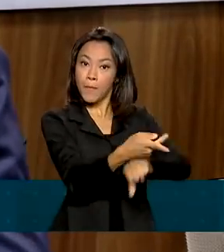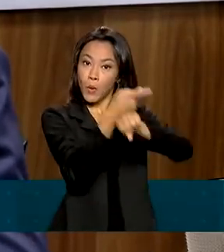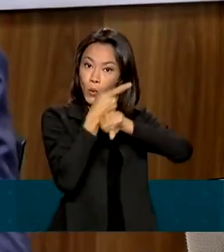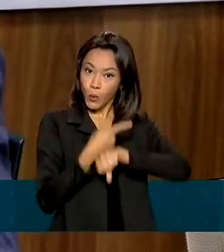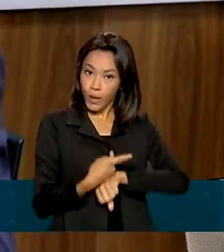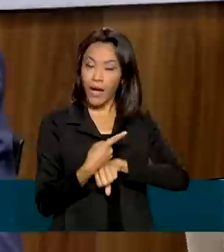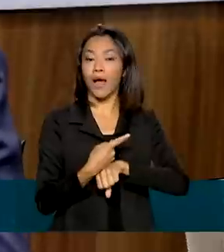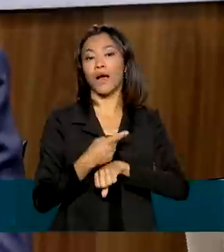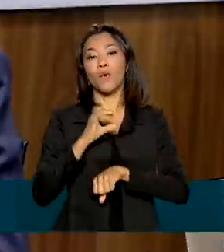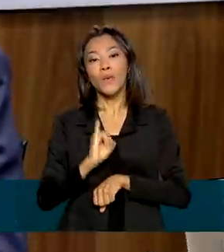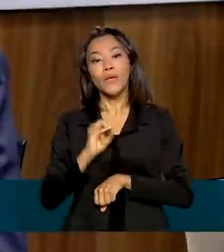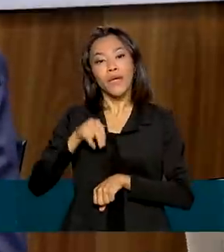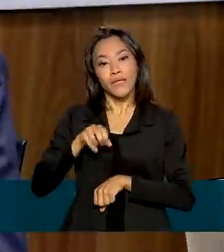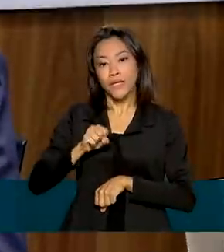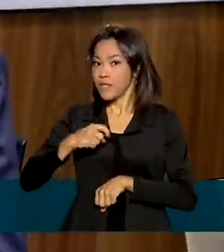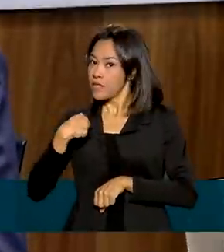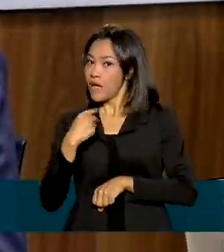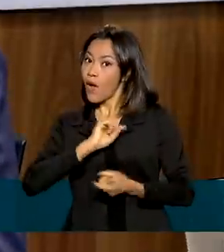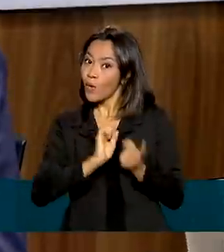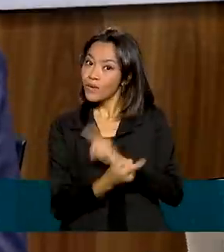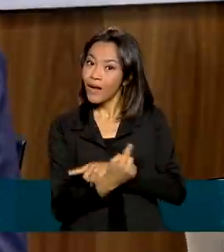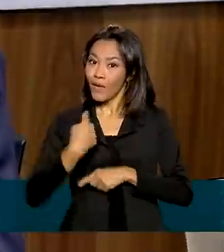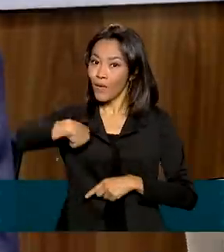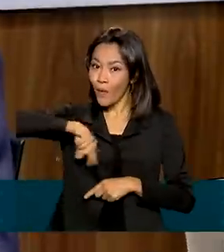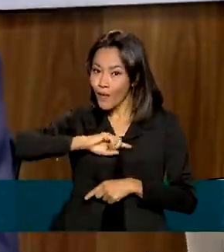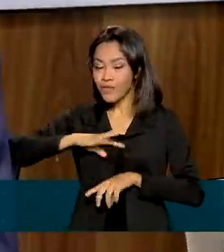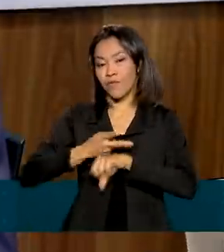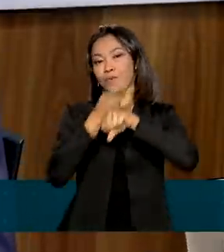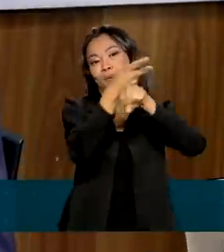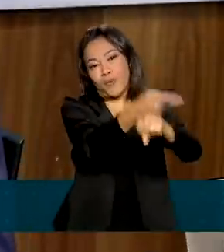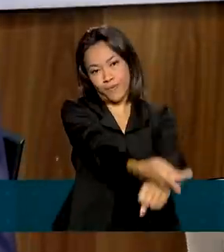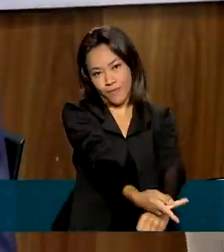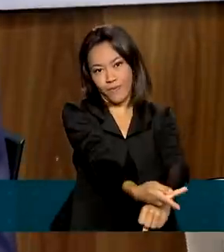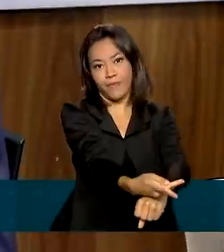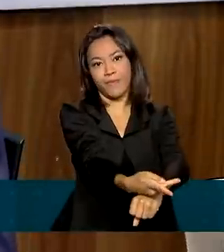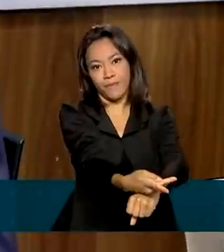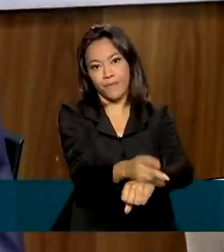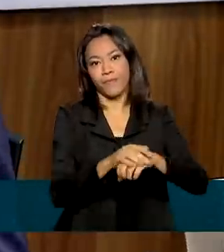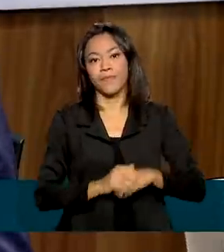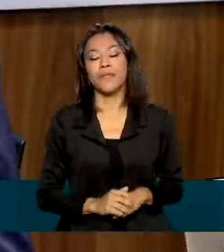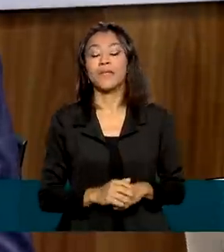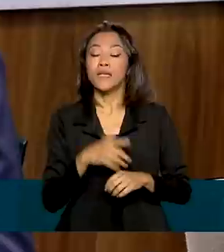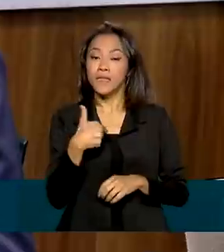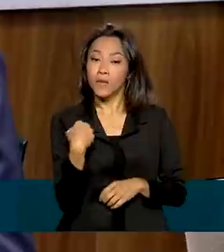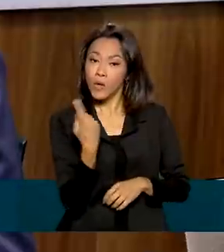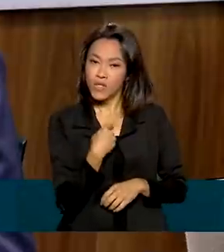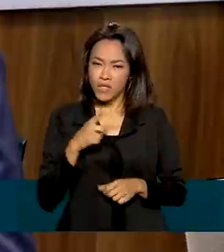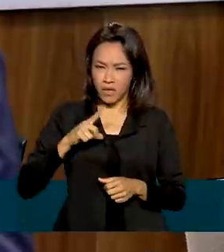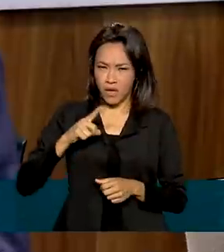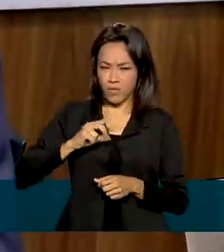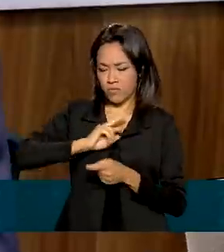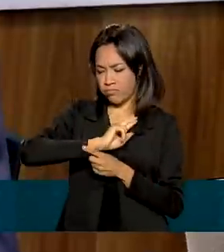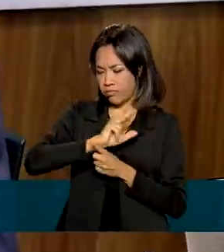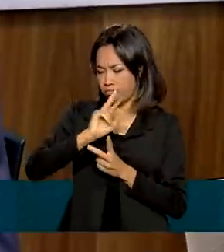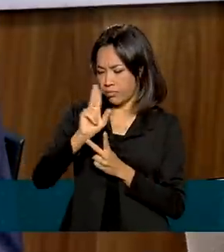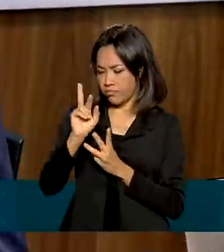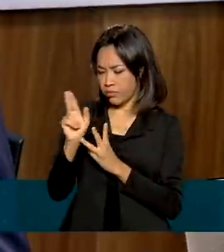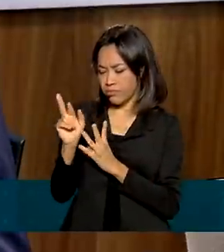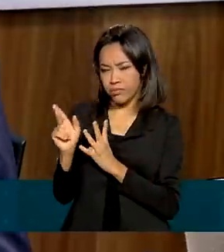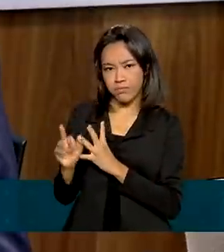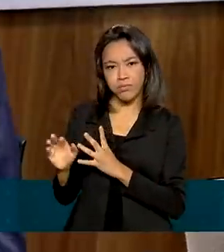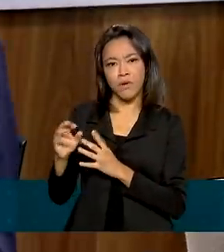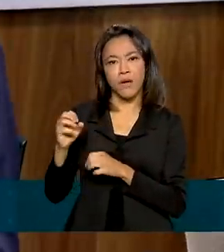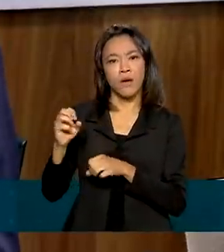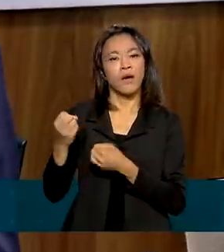INSS nós aqui vamos procurar ou seja dado a ferramenta que nós temos dado ao